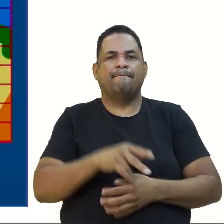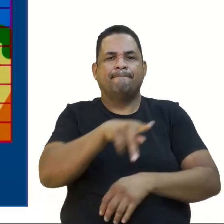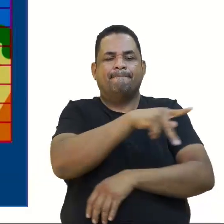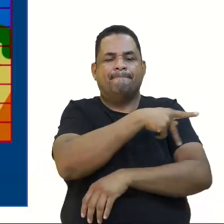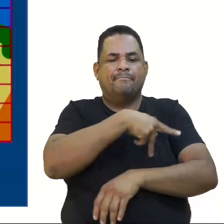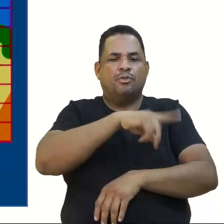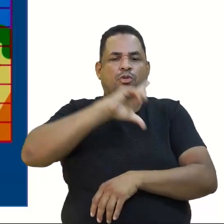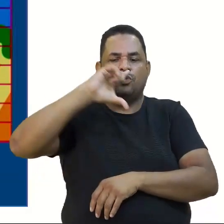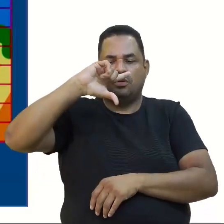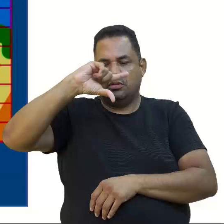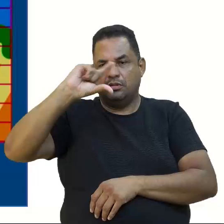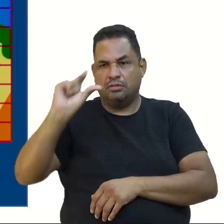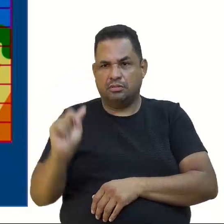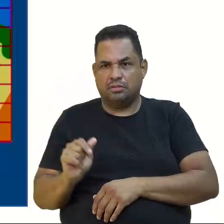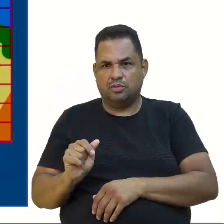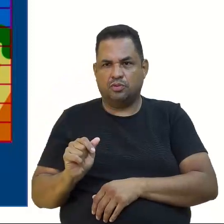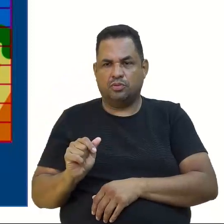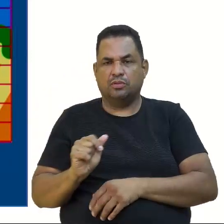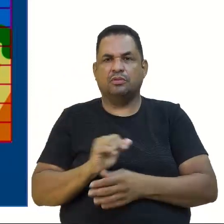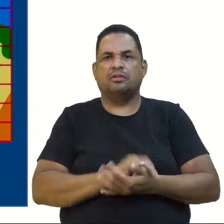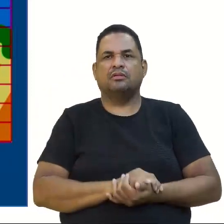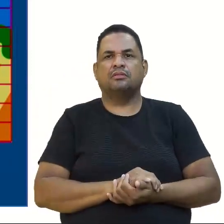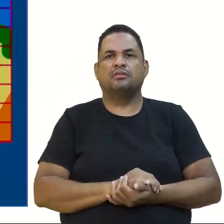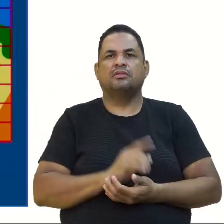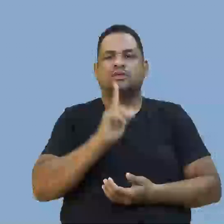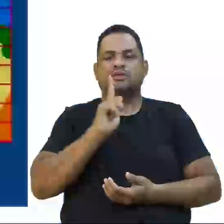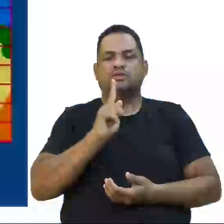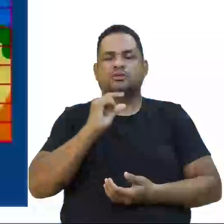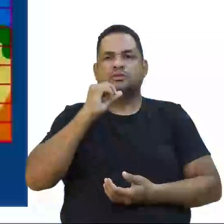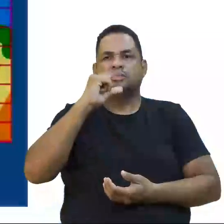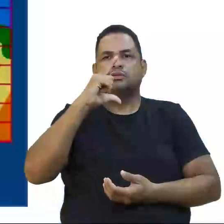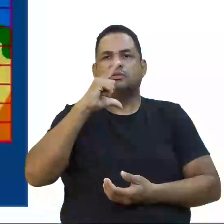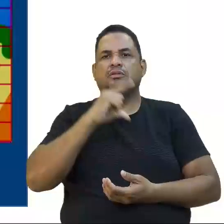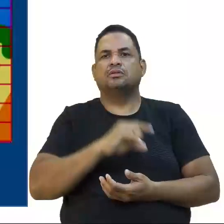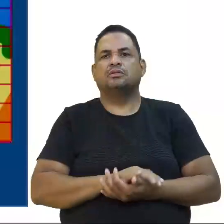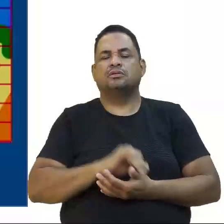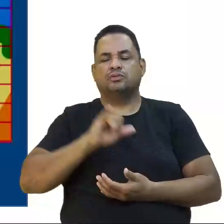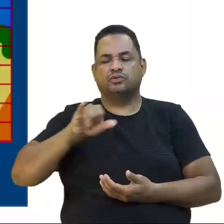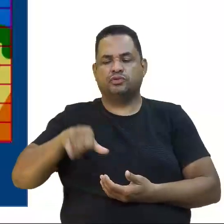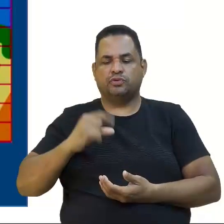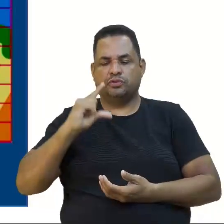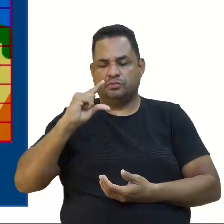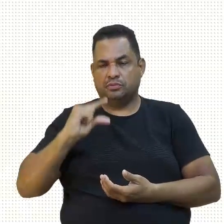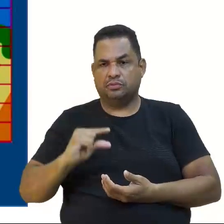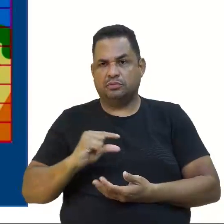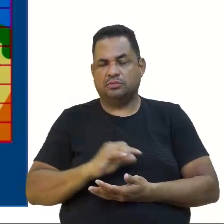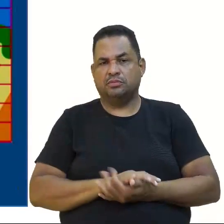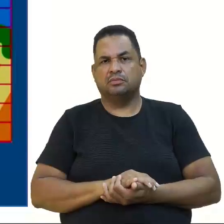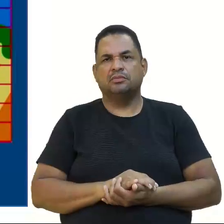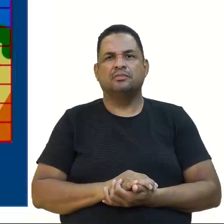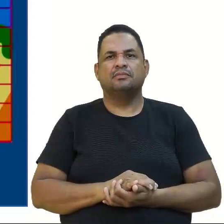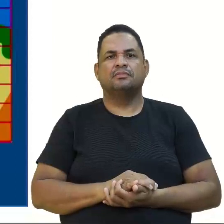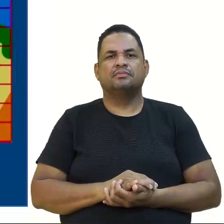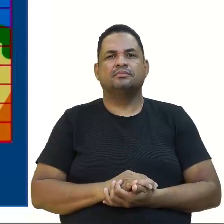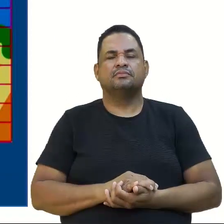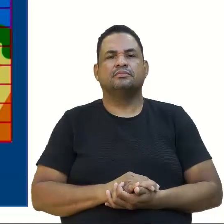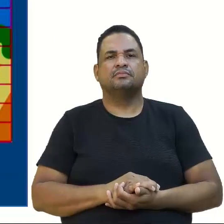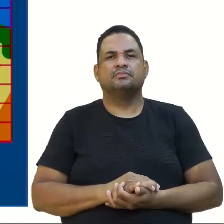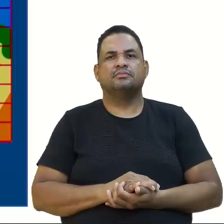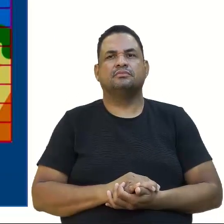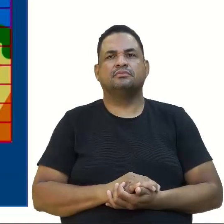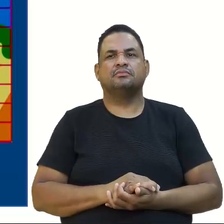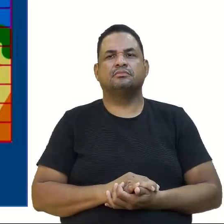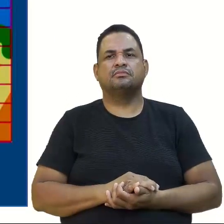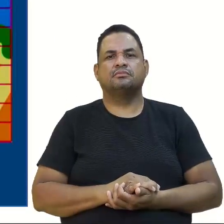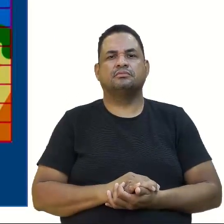da Lua. G maiúsculo com J minúsculo. Praça da Lua.